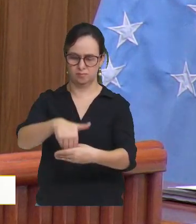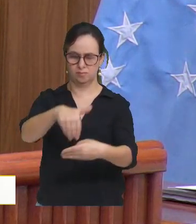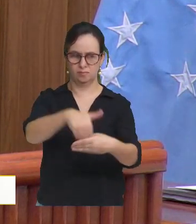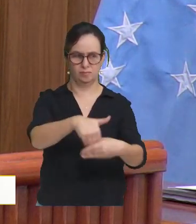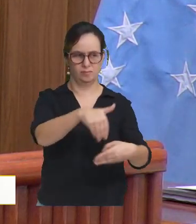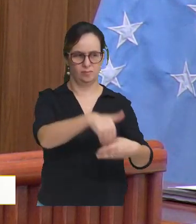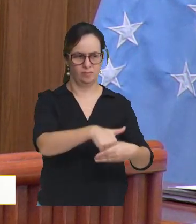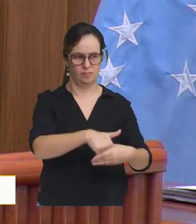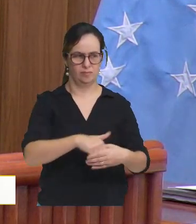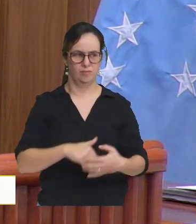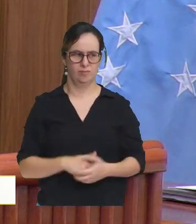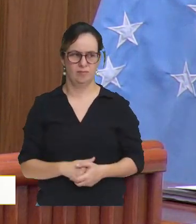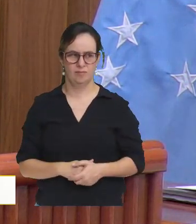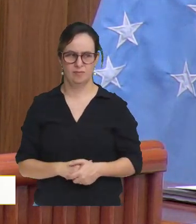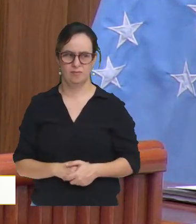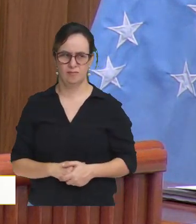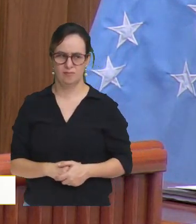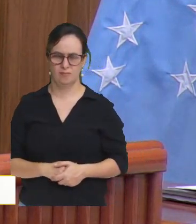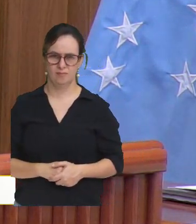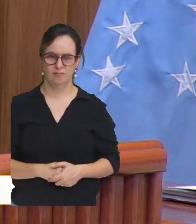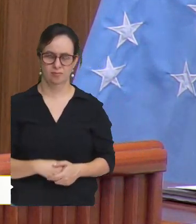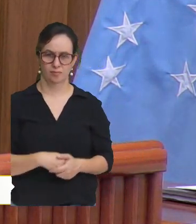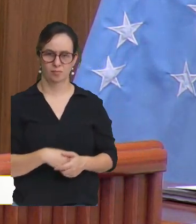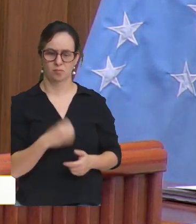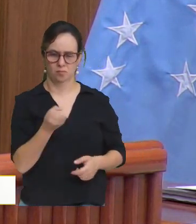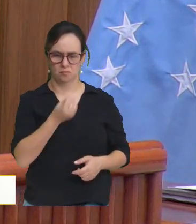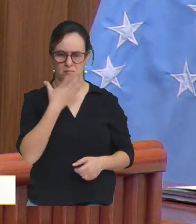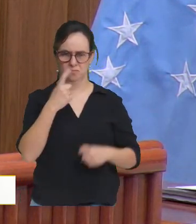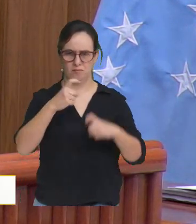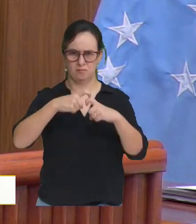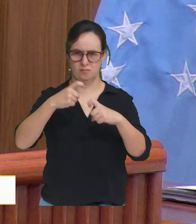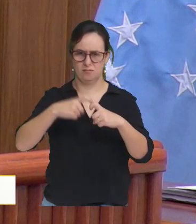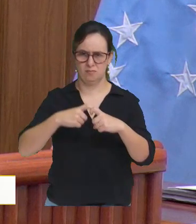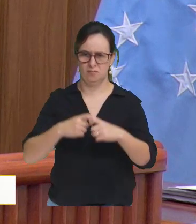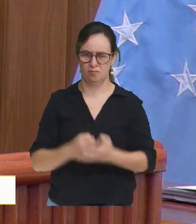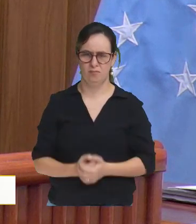tenente médico da aeronáutica que o senhor foi,